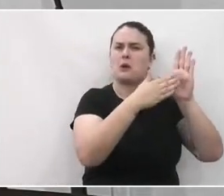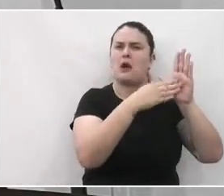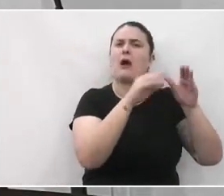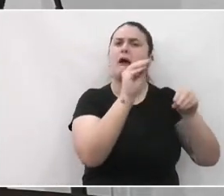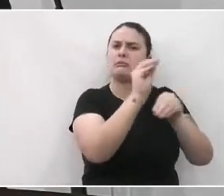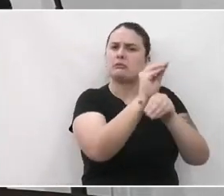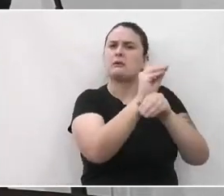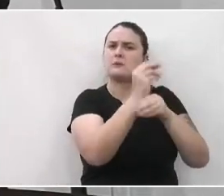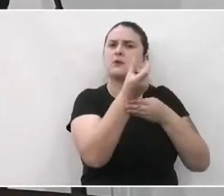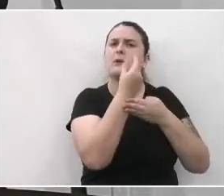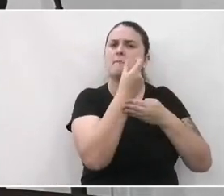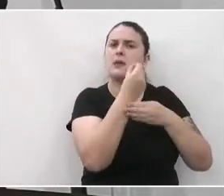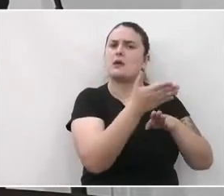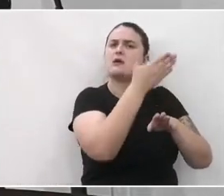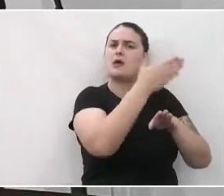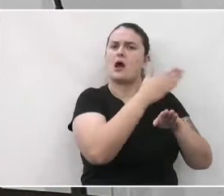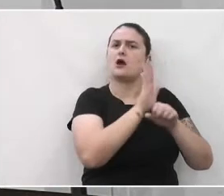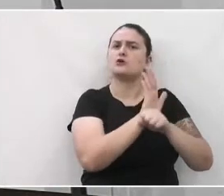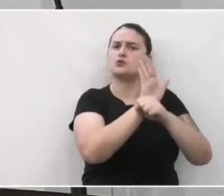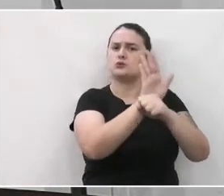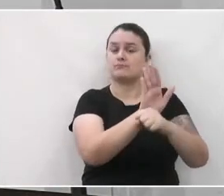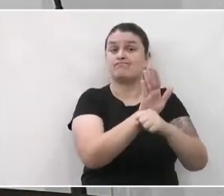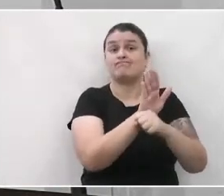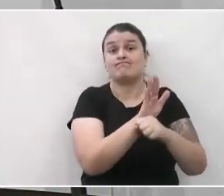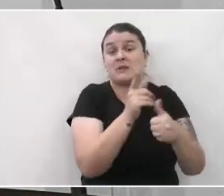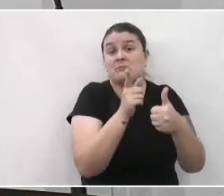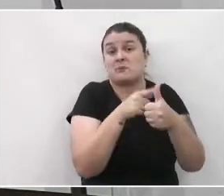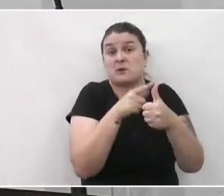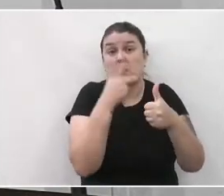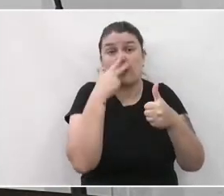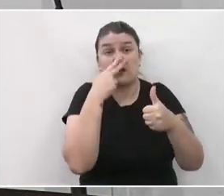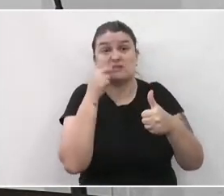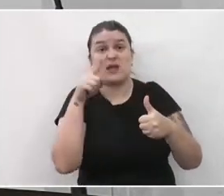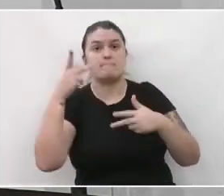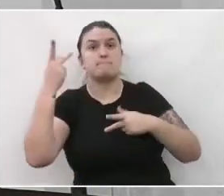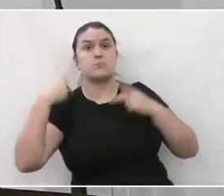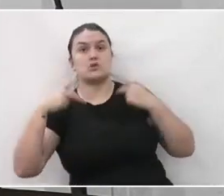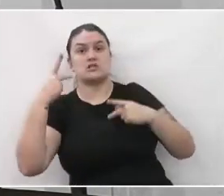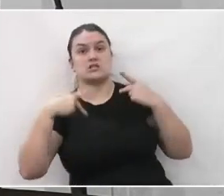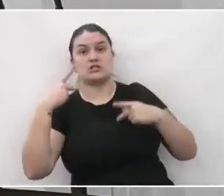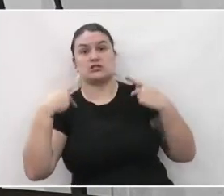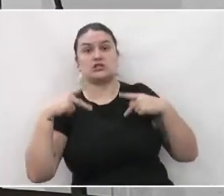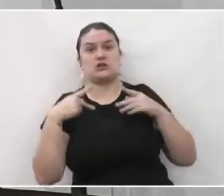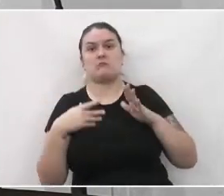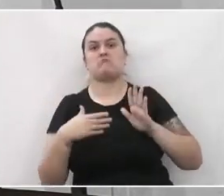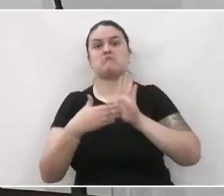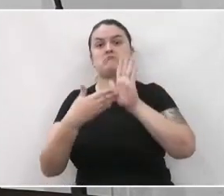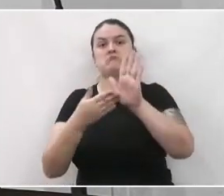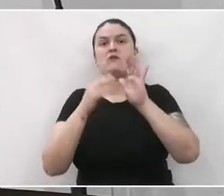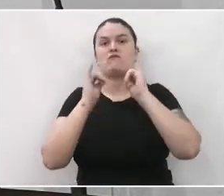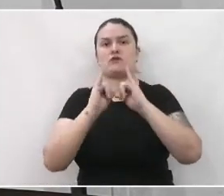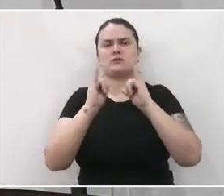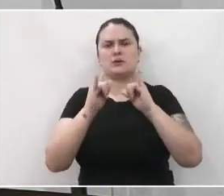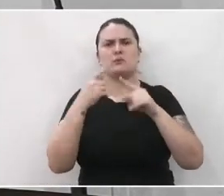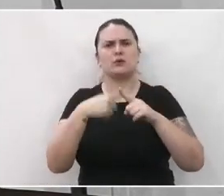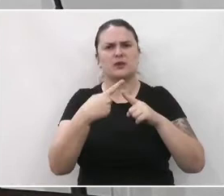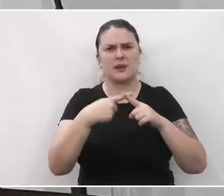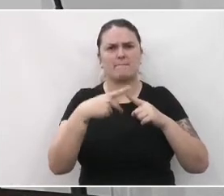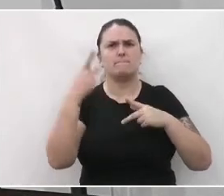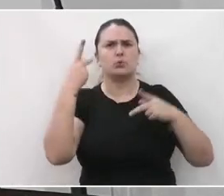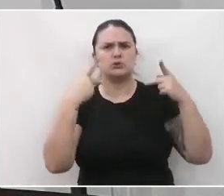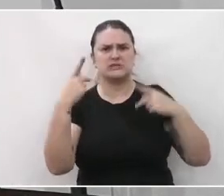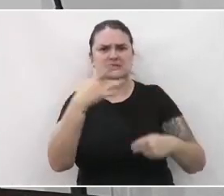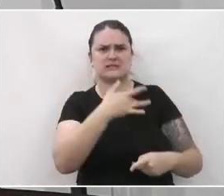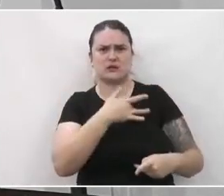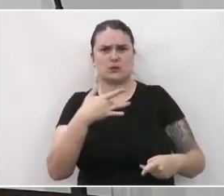tratamento precoce, primeiro, eu acho que é agir de politicagem e não de política. Eu acho que política de